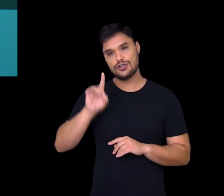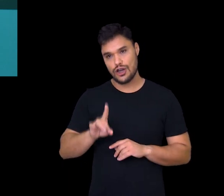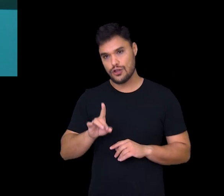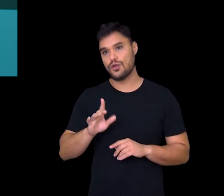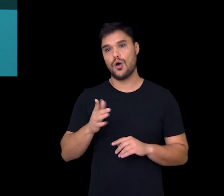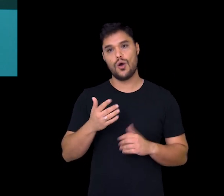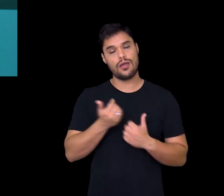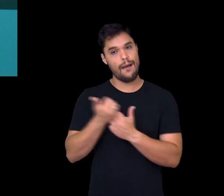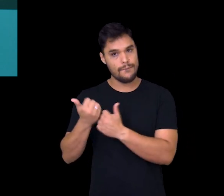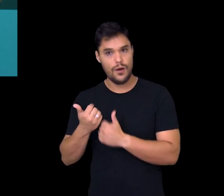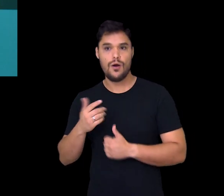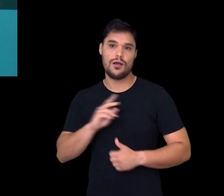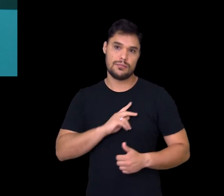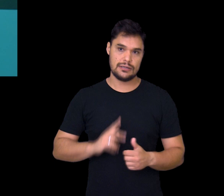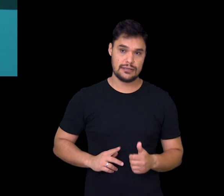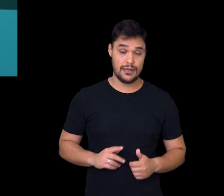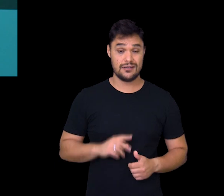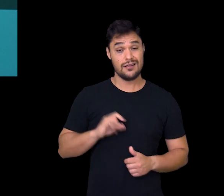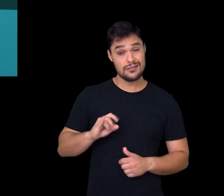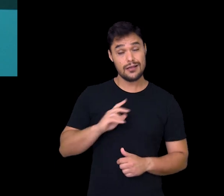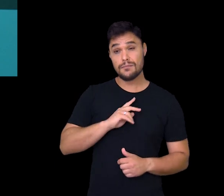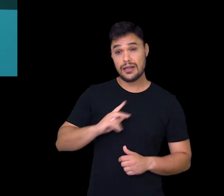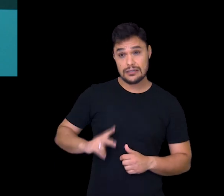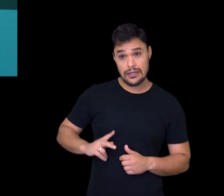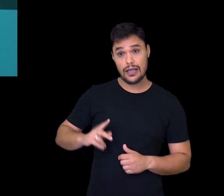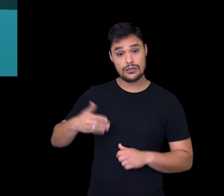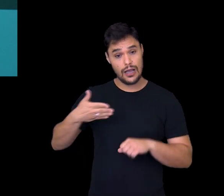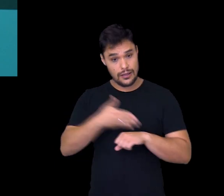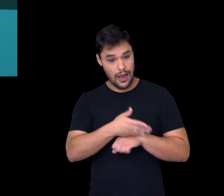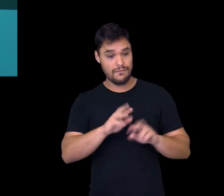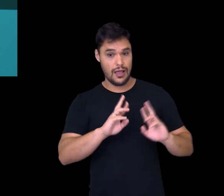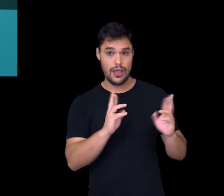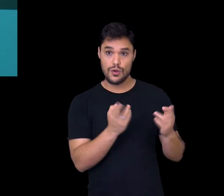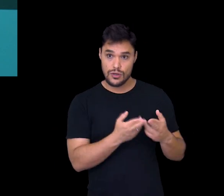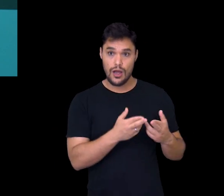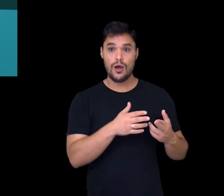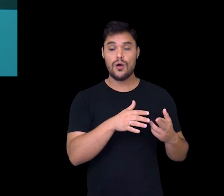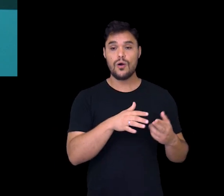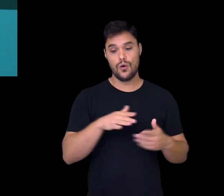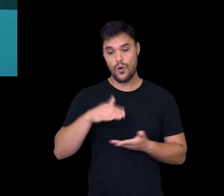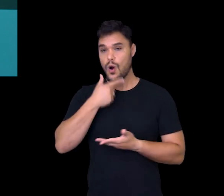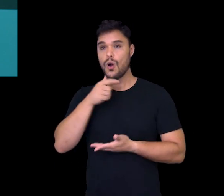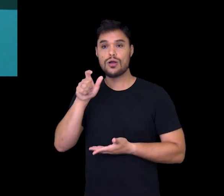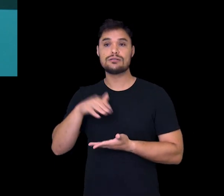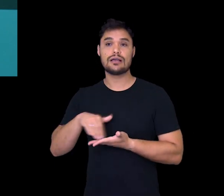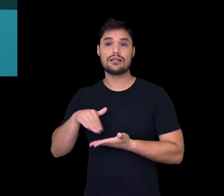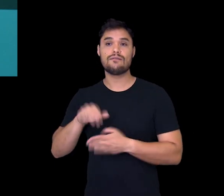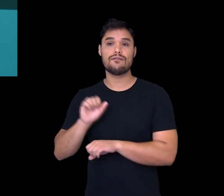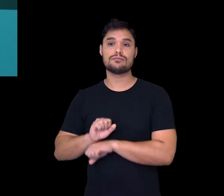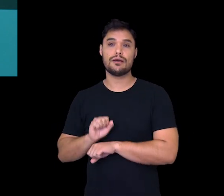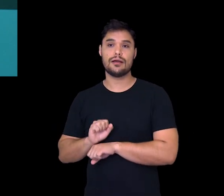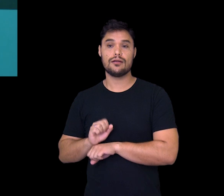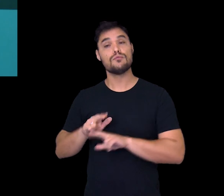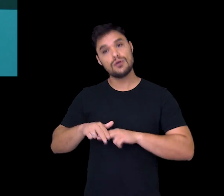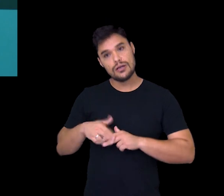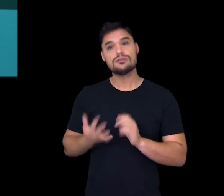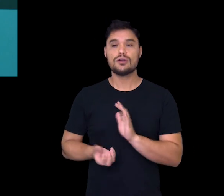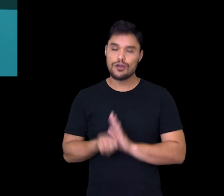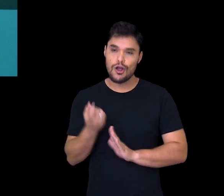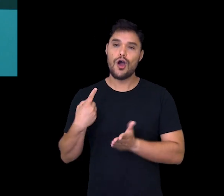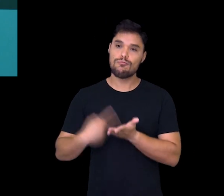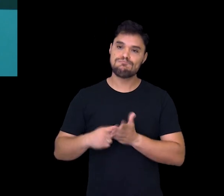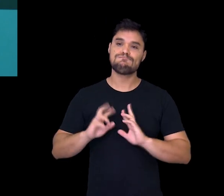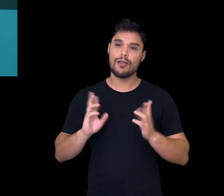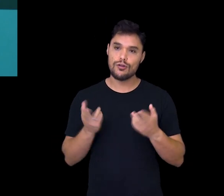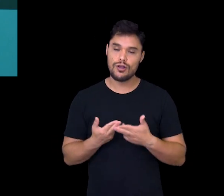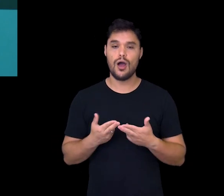presidente. Quando esses presidentes entravam para essa reunião específica política, esses secretários ficavam esperando. Então criaram uma agenda paralela onde cada